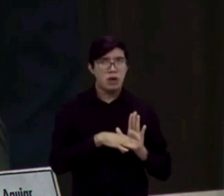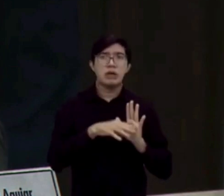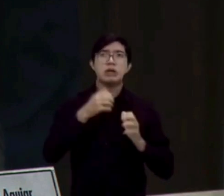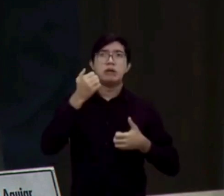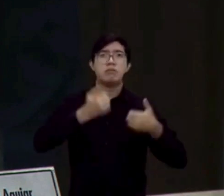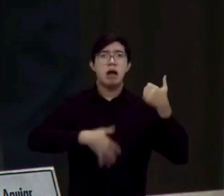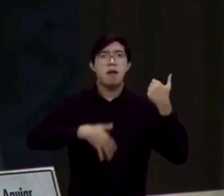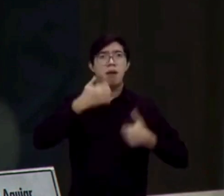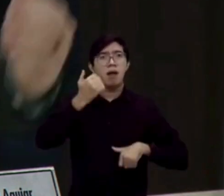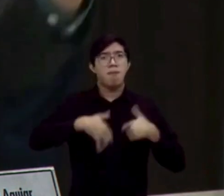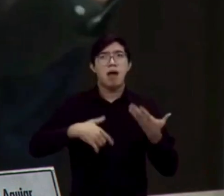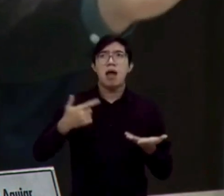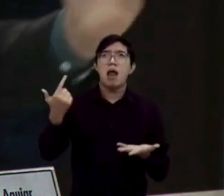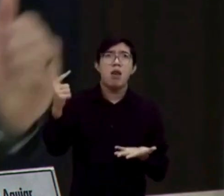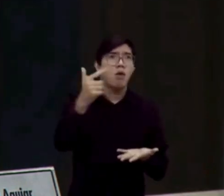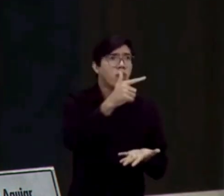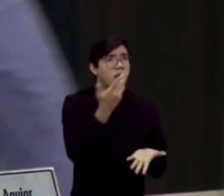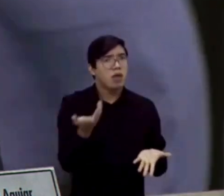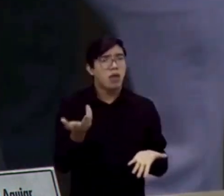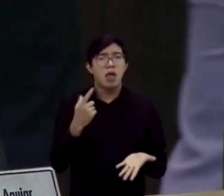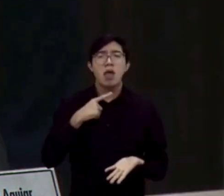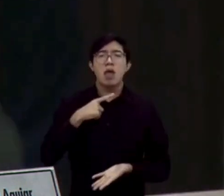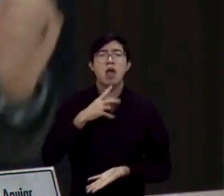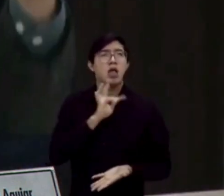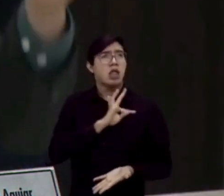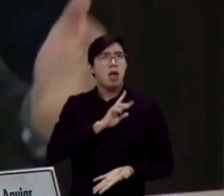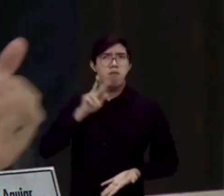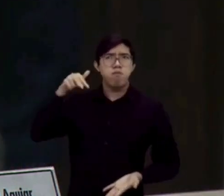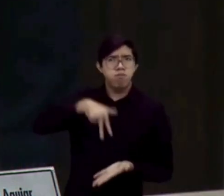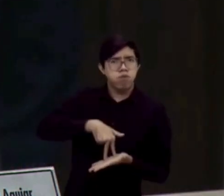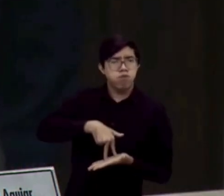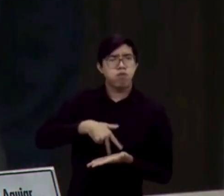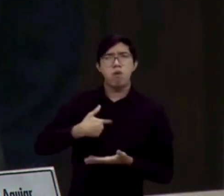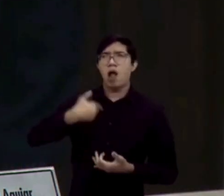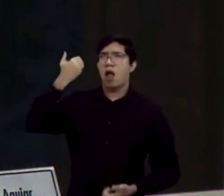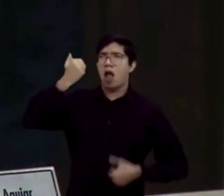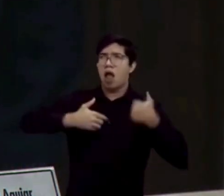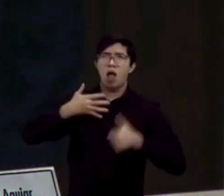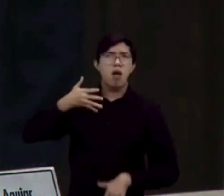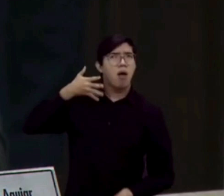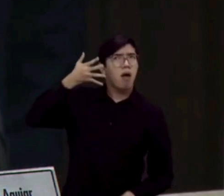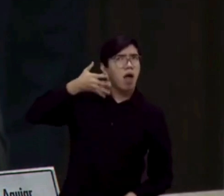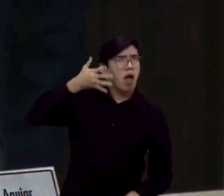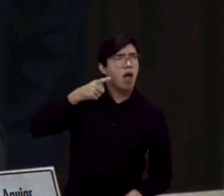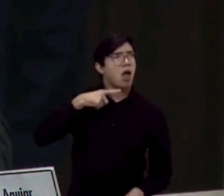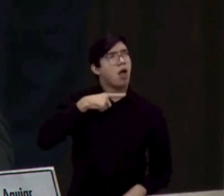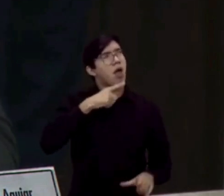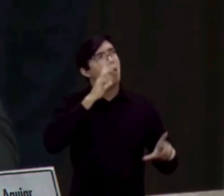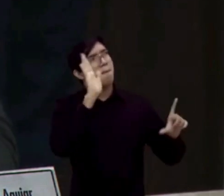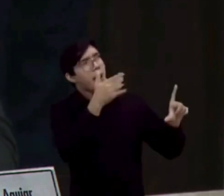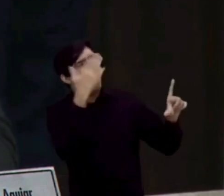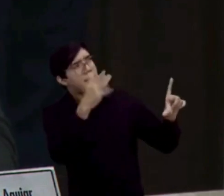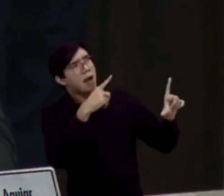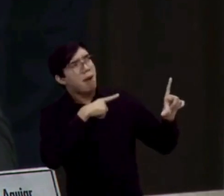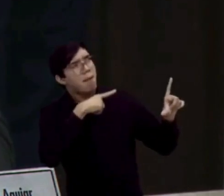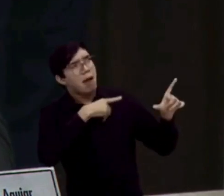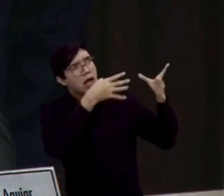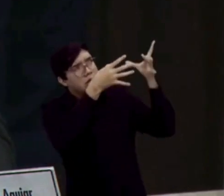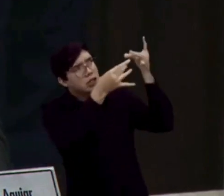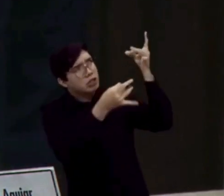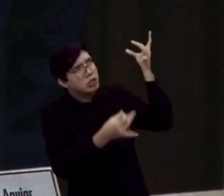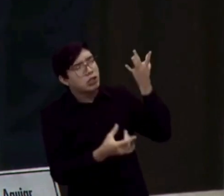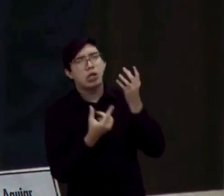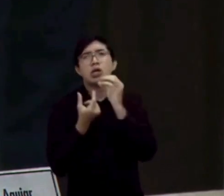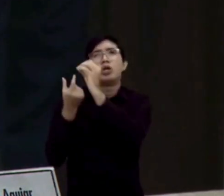suba aqui na tribuna, que faça a apresentação de slide, que mostre a receita, que mostre a hierarquia de prioridade de onde esse dinheiro